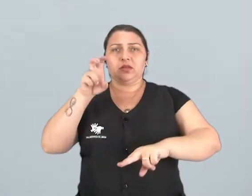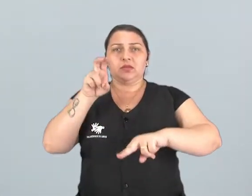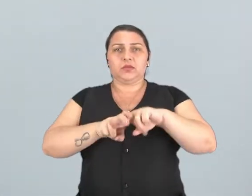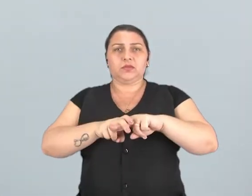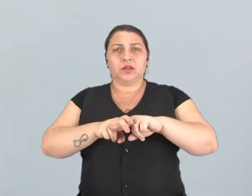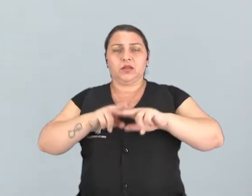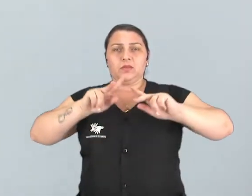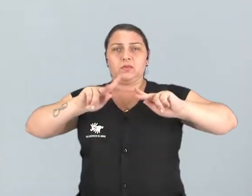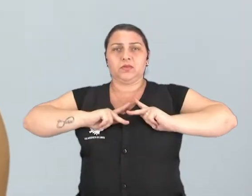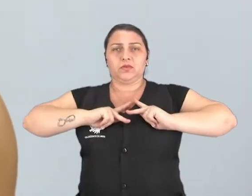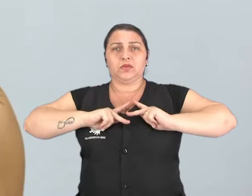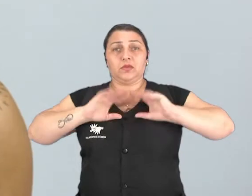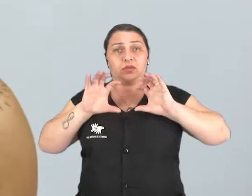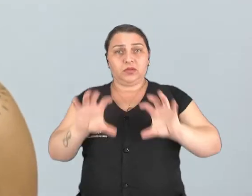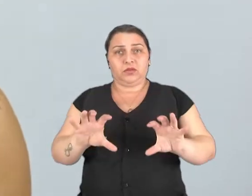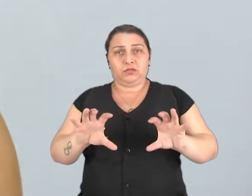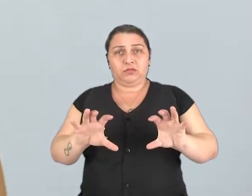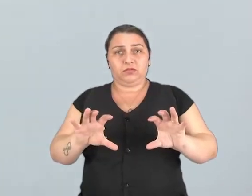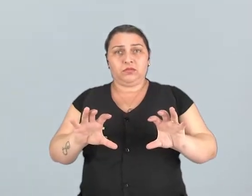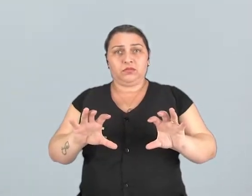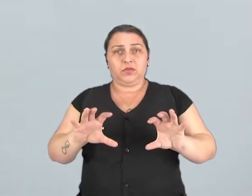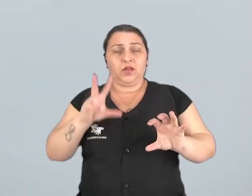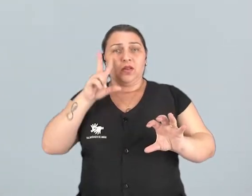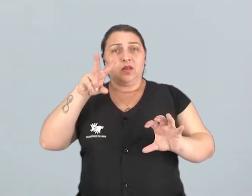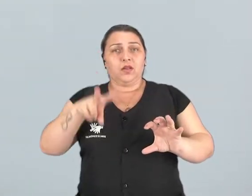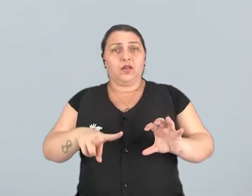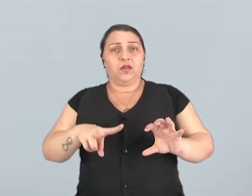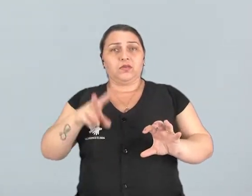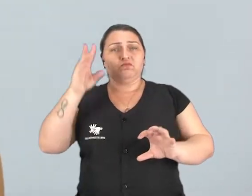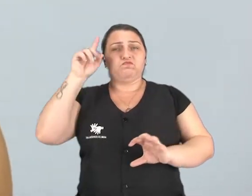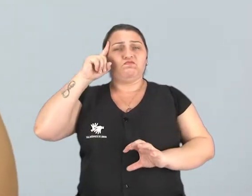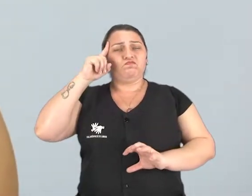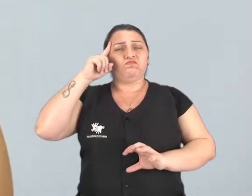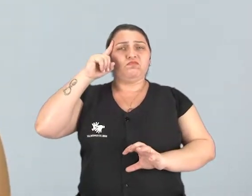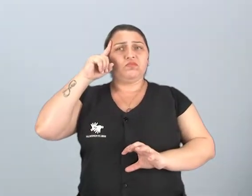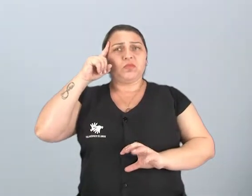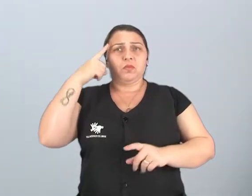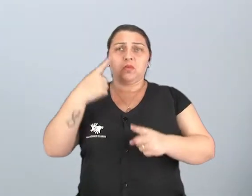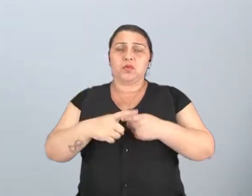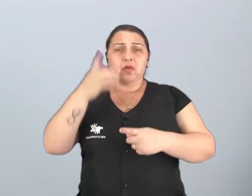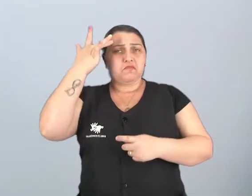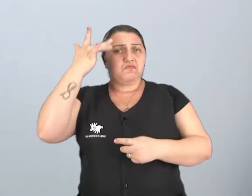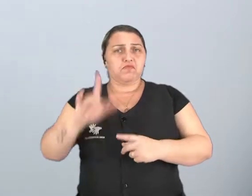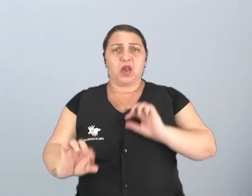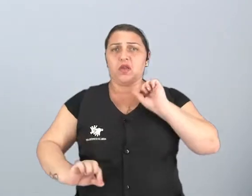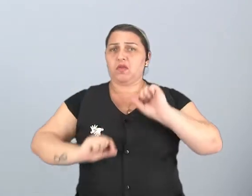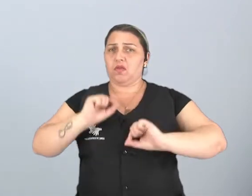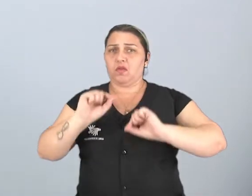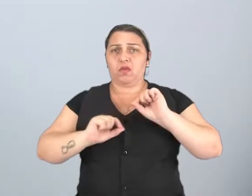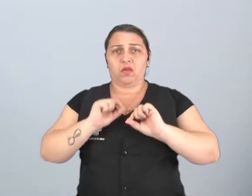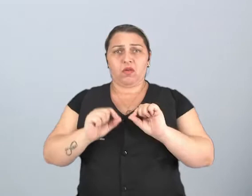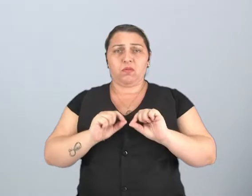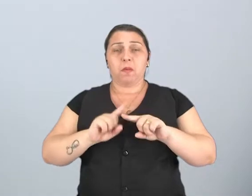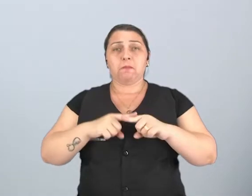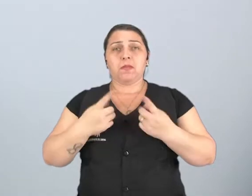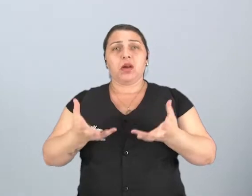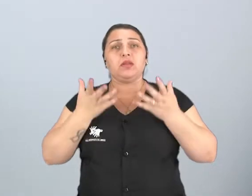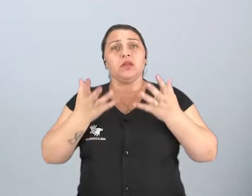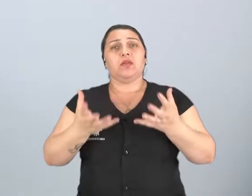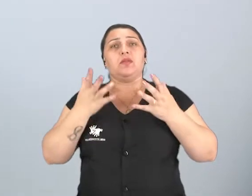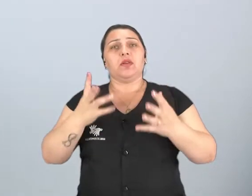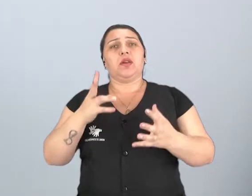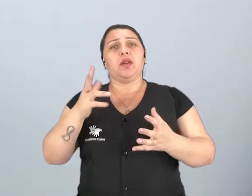sentado ou posicionado dessa forma? Então vai ficar essa reflexão aí, porque eu não sei como vocês estão aí, mas eu quero que